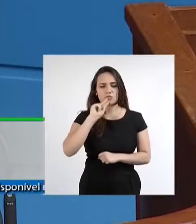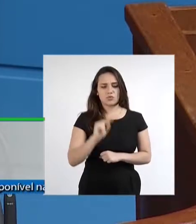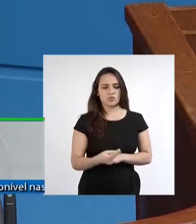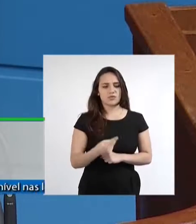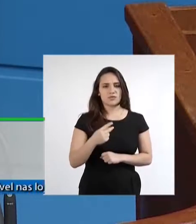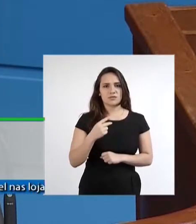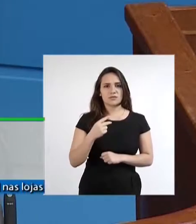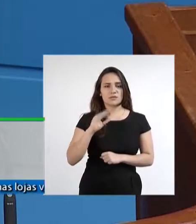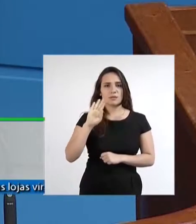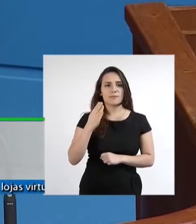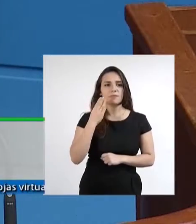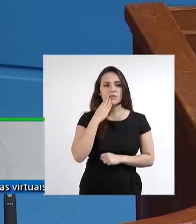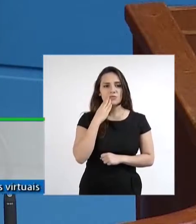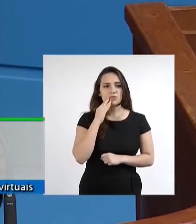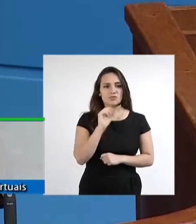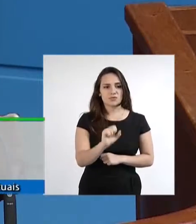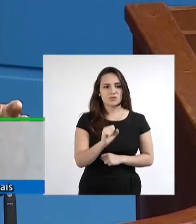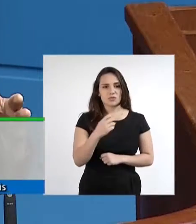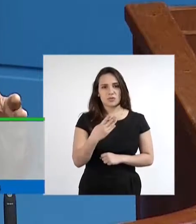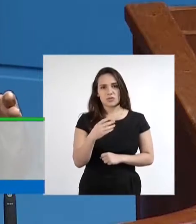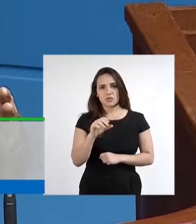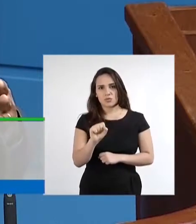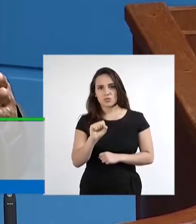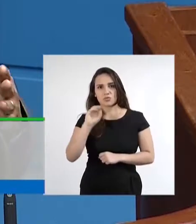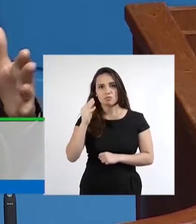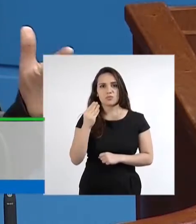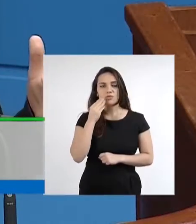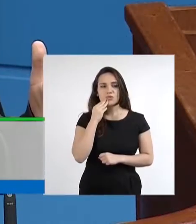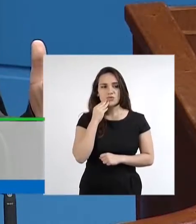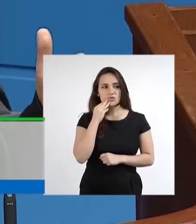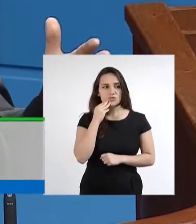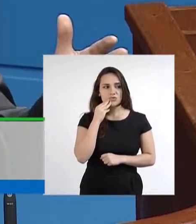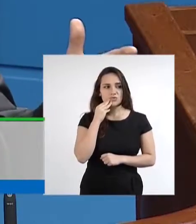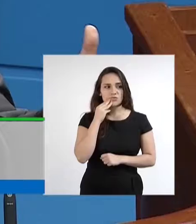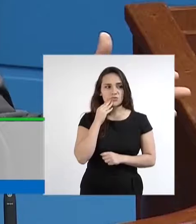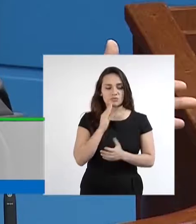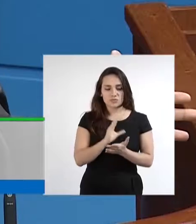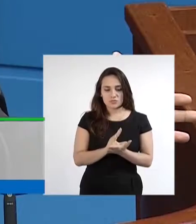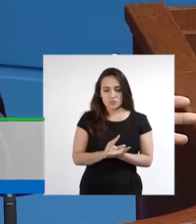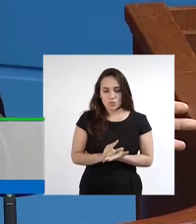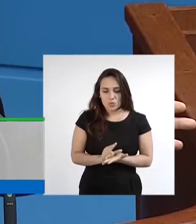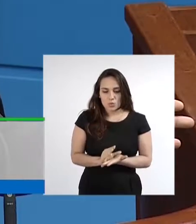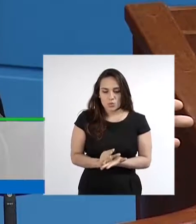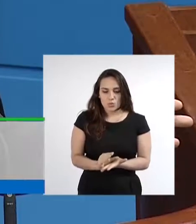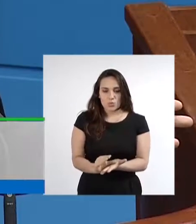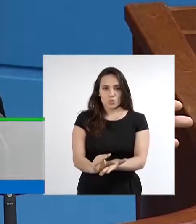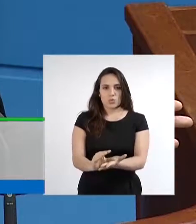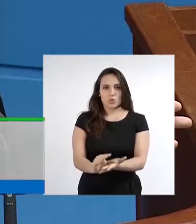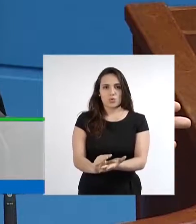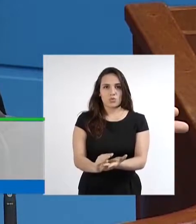2.440 bilhões de reais dividido para o Estado e municípios.